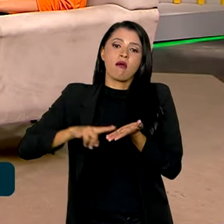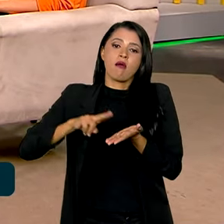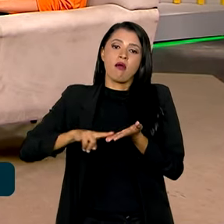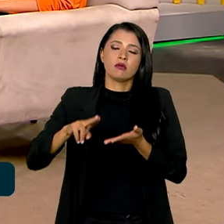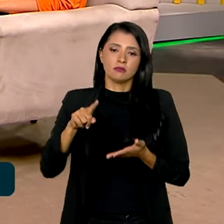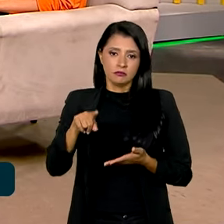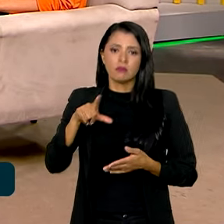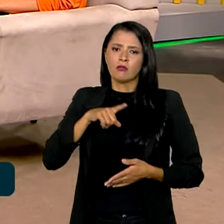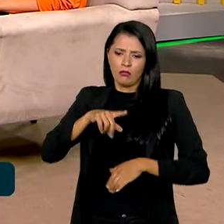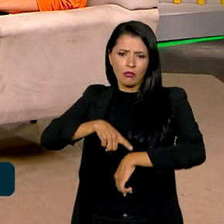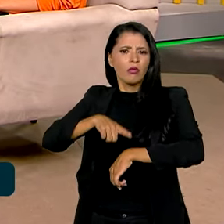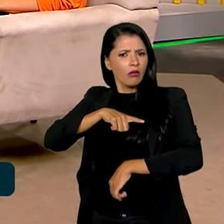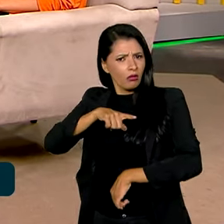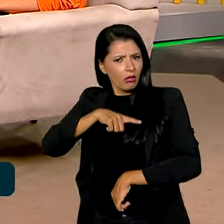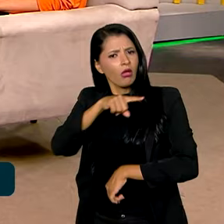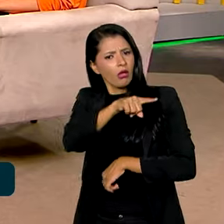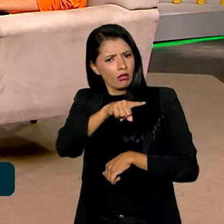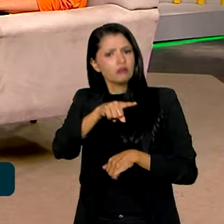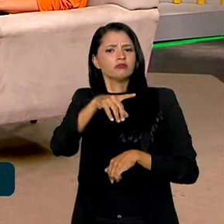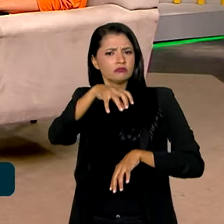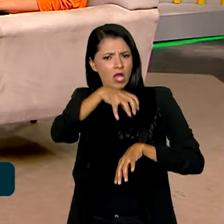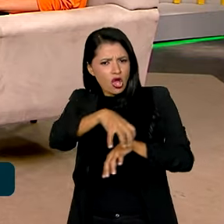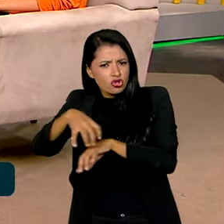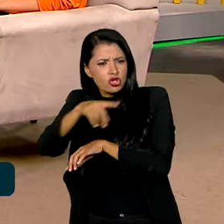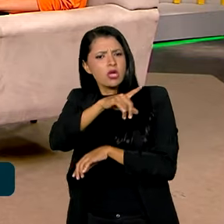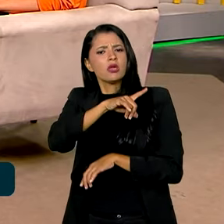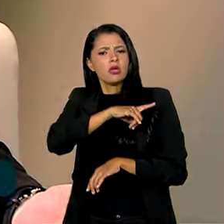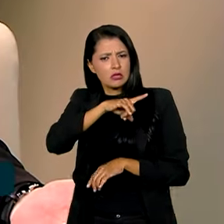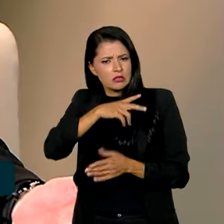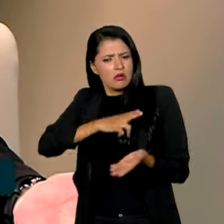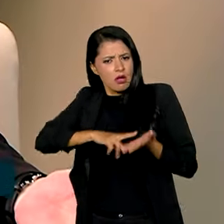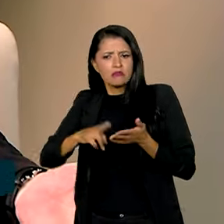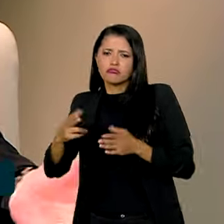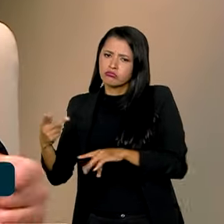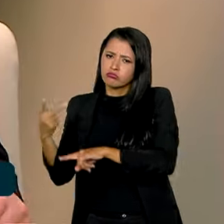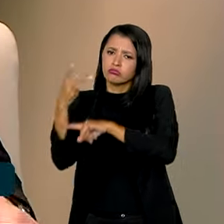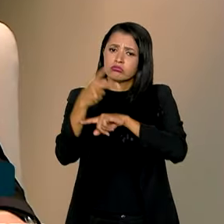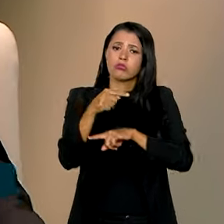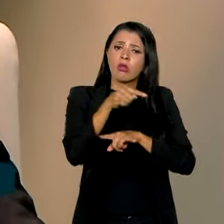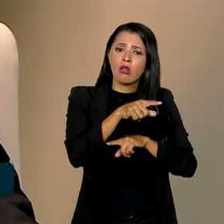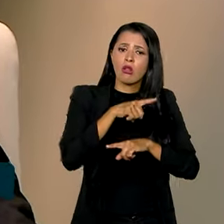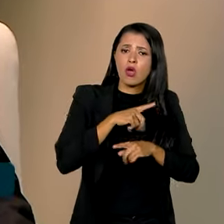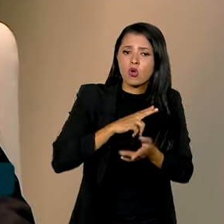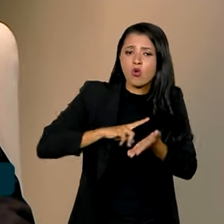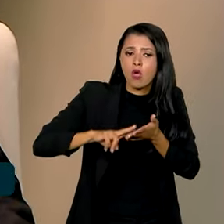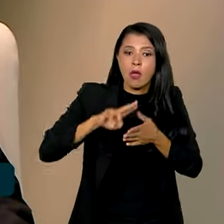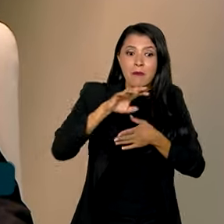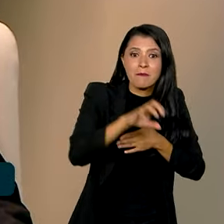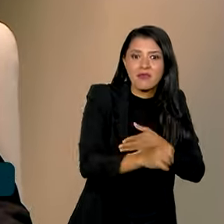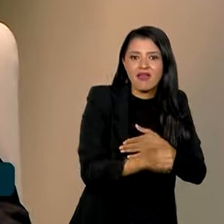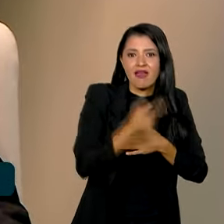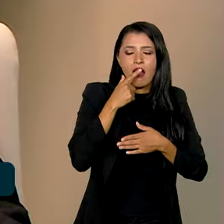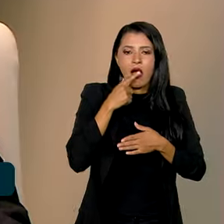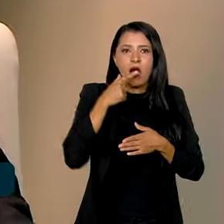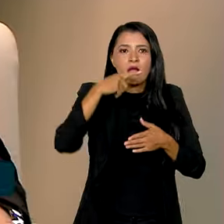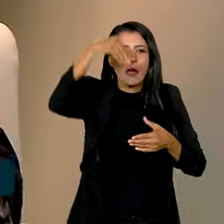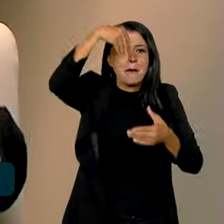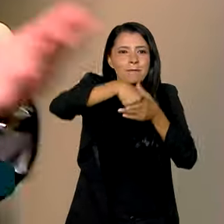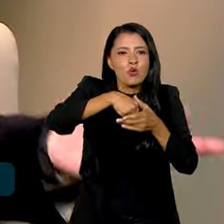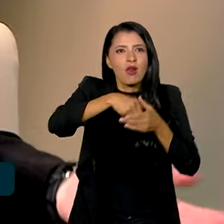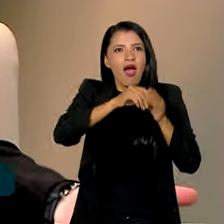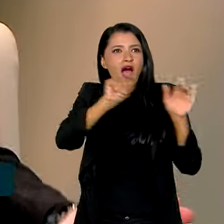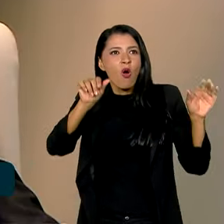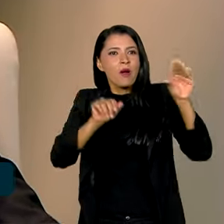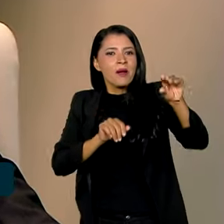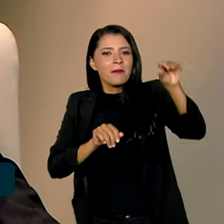ainda. As cartas estão disponíveis nas agências, as pessoas podem se dirigir às agências dos Correios e pegar a cartinha que fica fixada no mural, ou